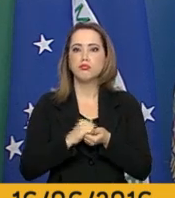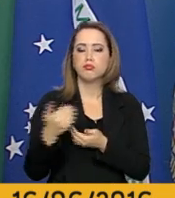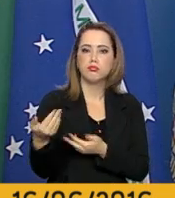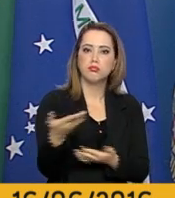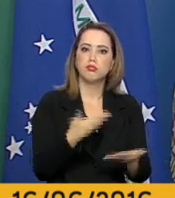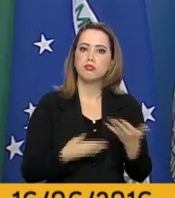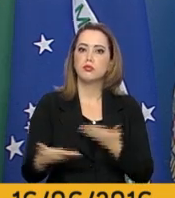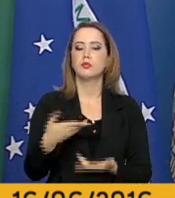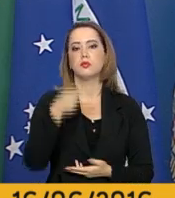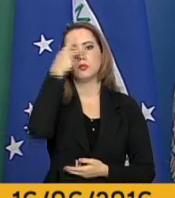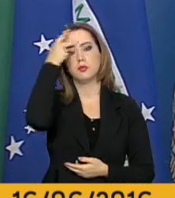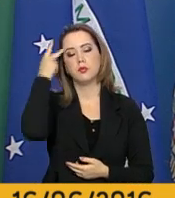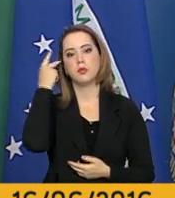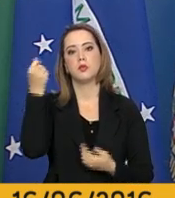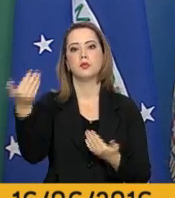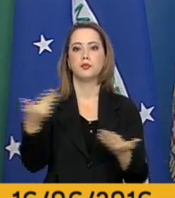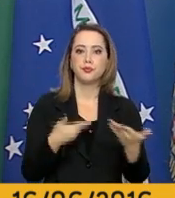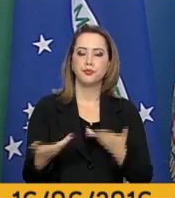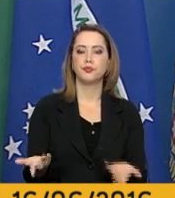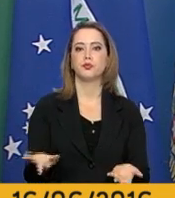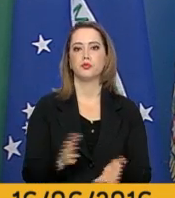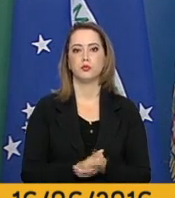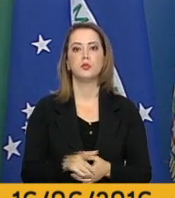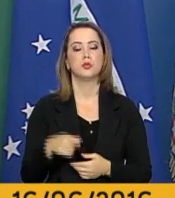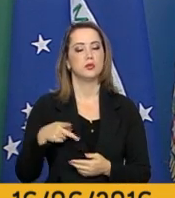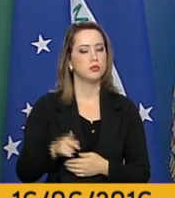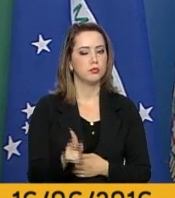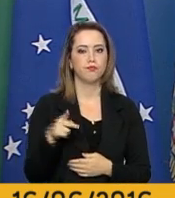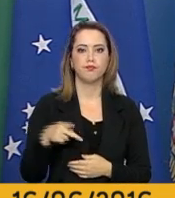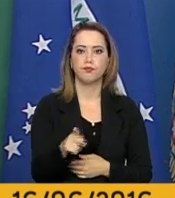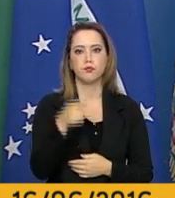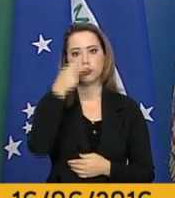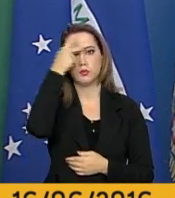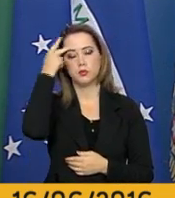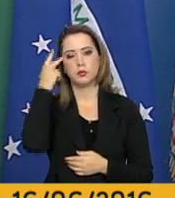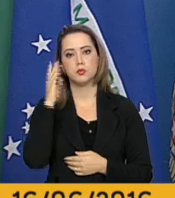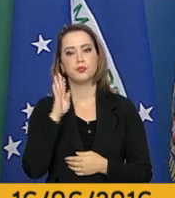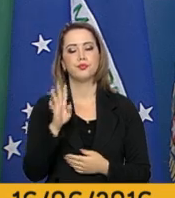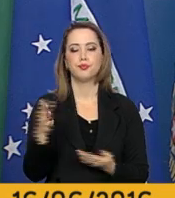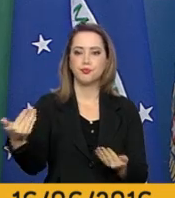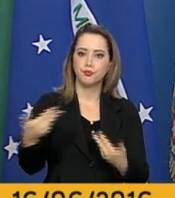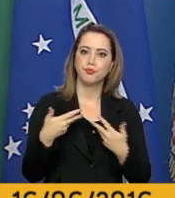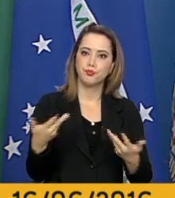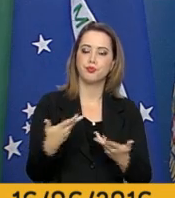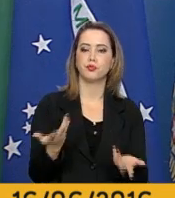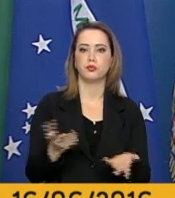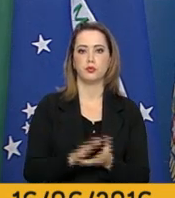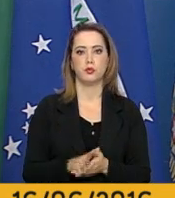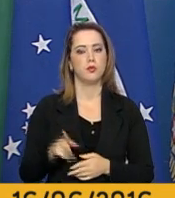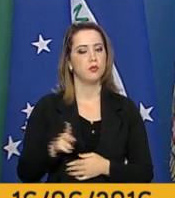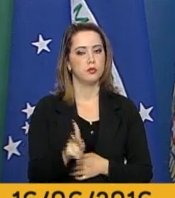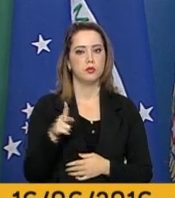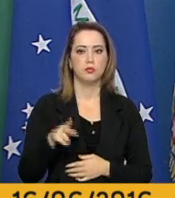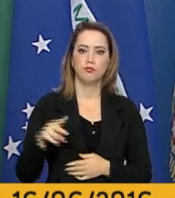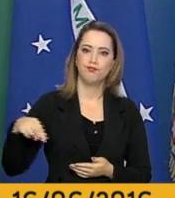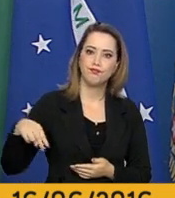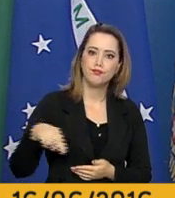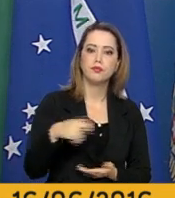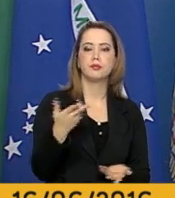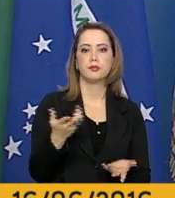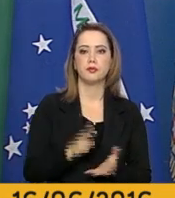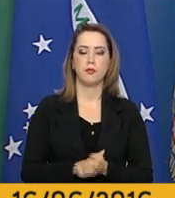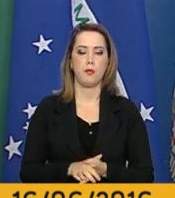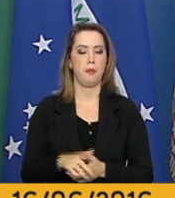e as homenagens que tenho recebido neste último mês em todos os locais por onde passo, e para